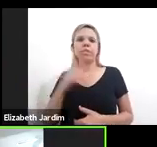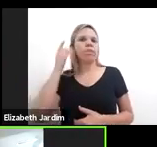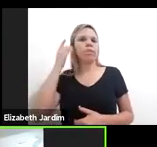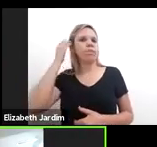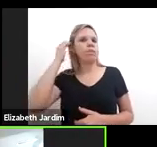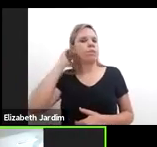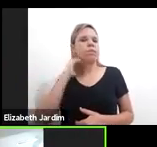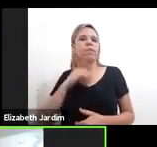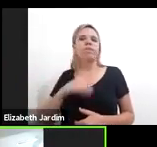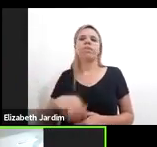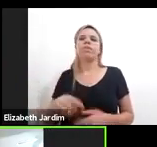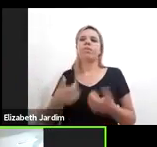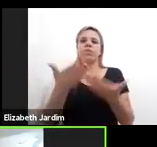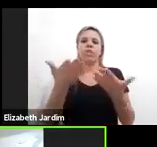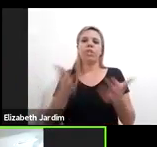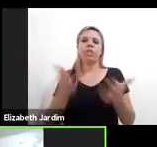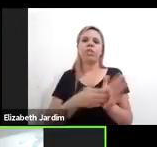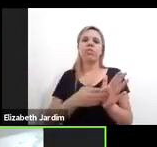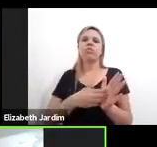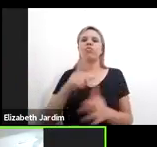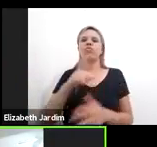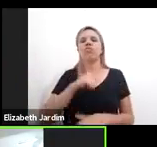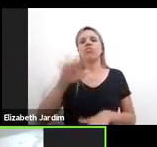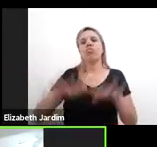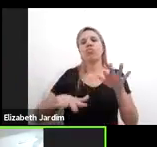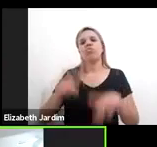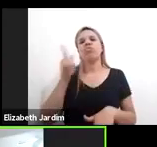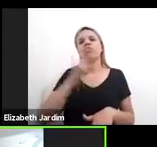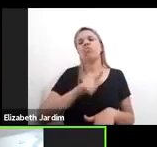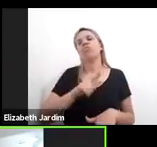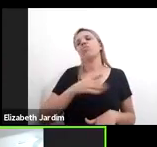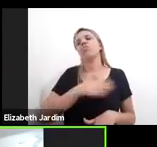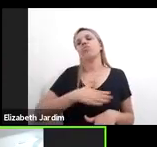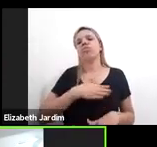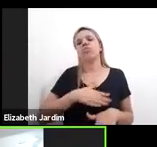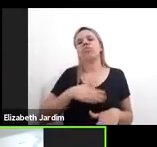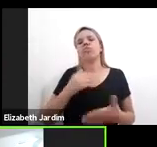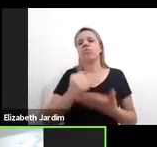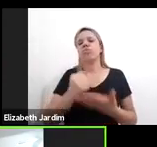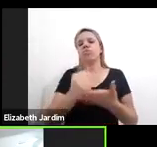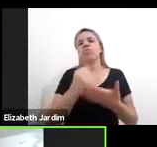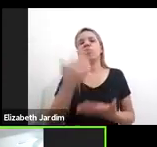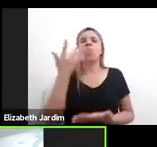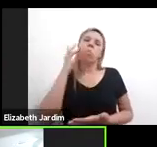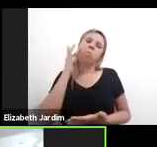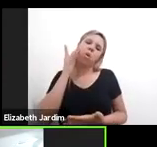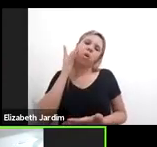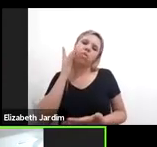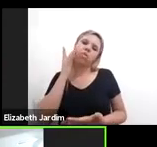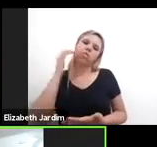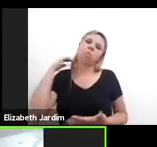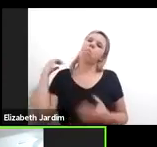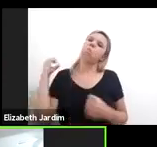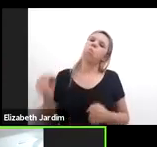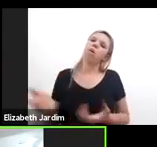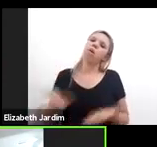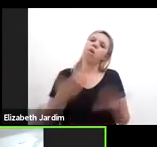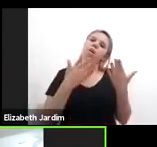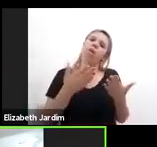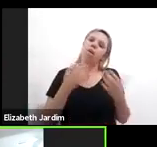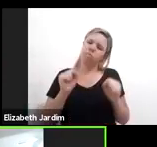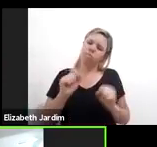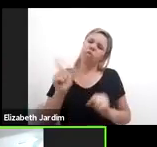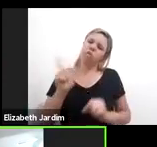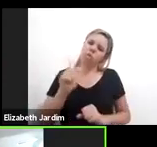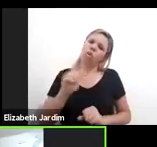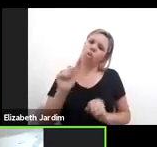irmã tenha oferecido, falou assim, você talvez gostasse de uma ajuda, eu acho, posso trazer? Aí eu falei, claro, né,